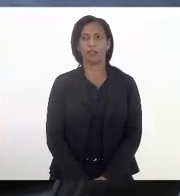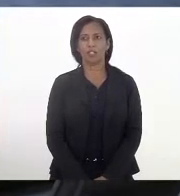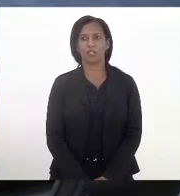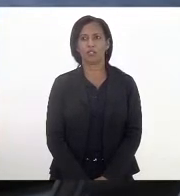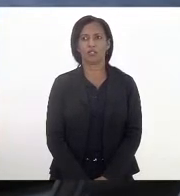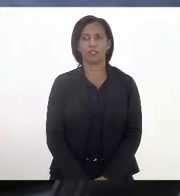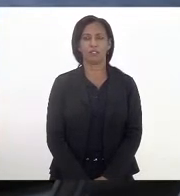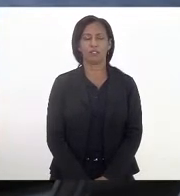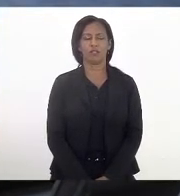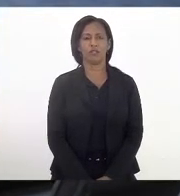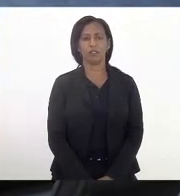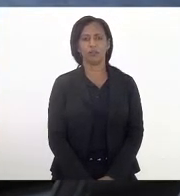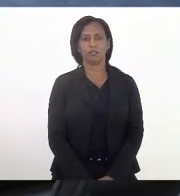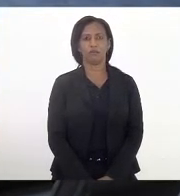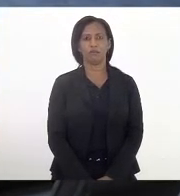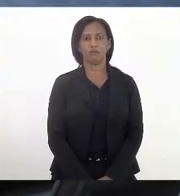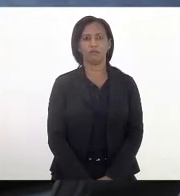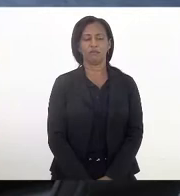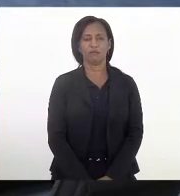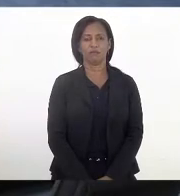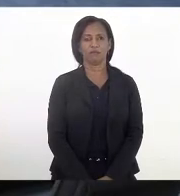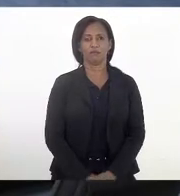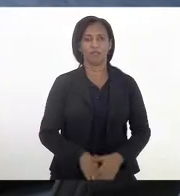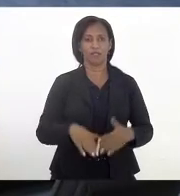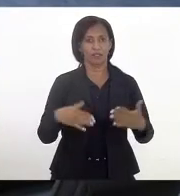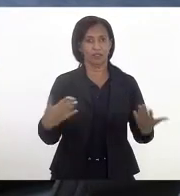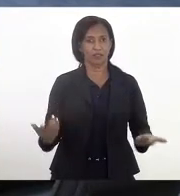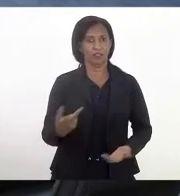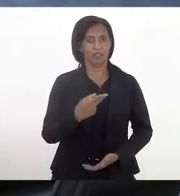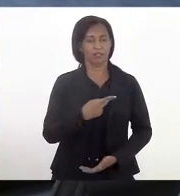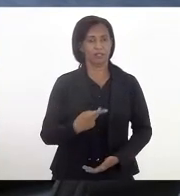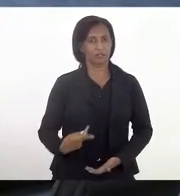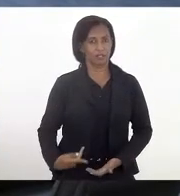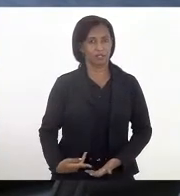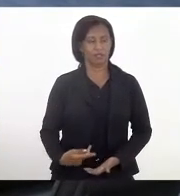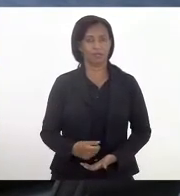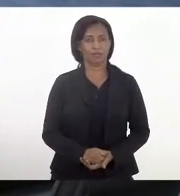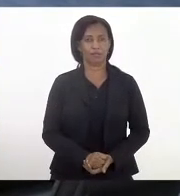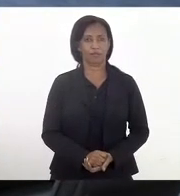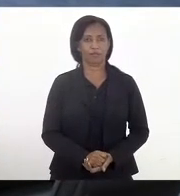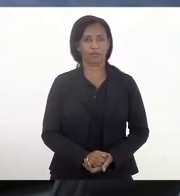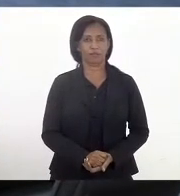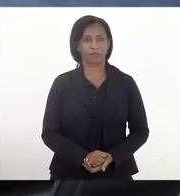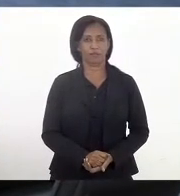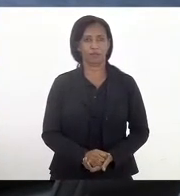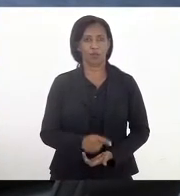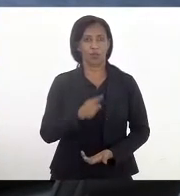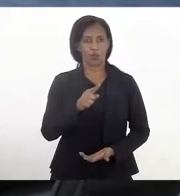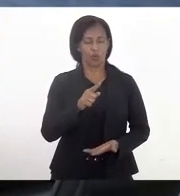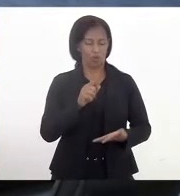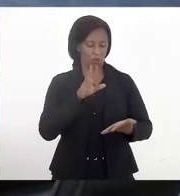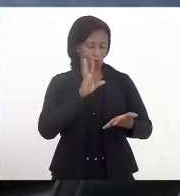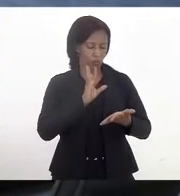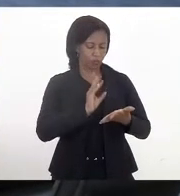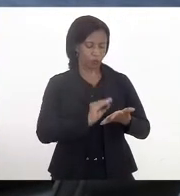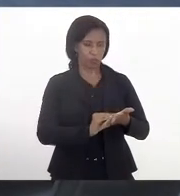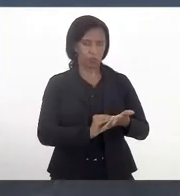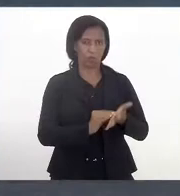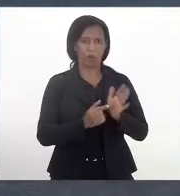a senhora Presidente o espelho da ata